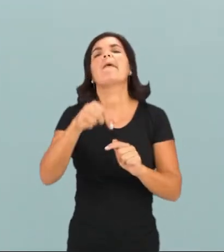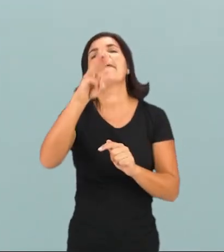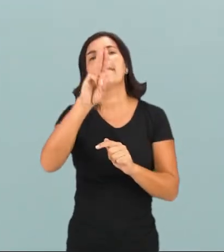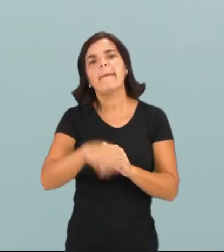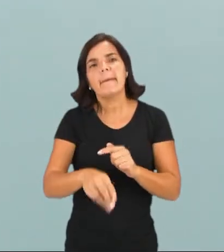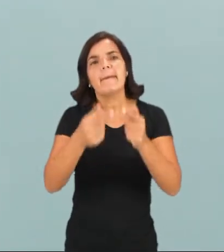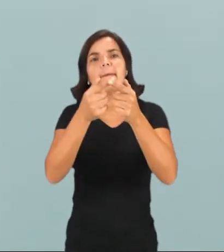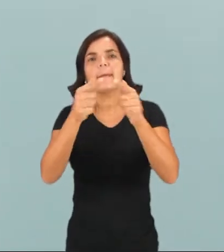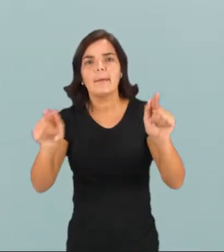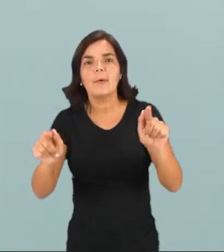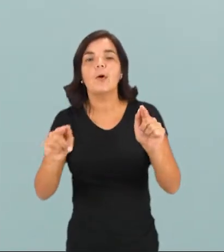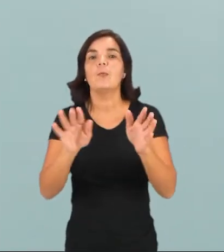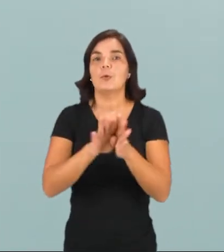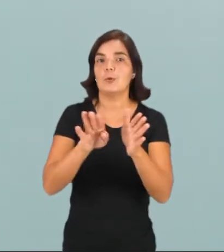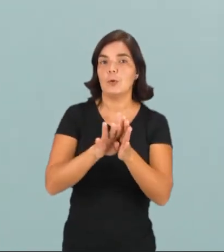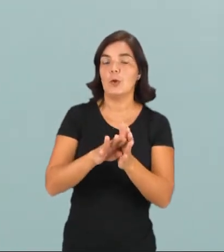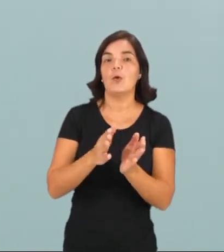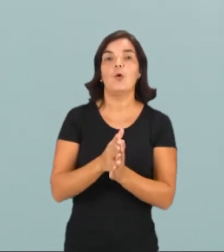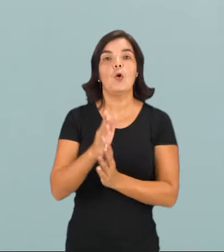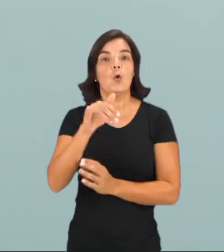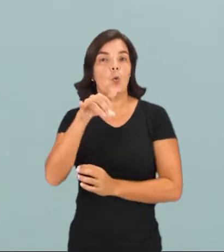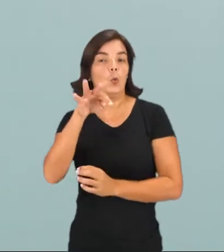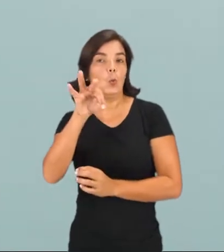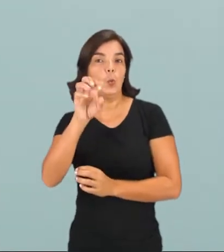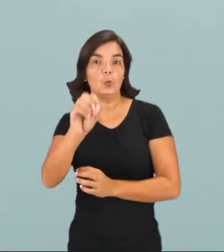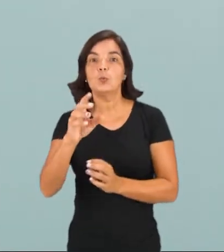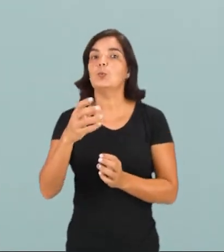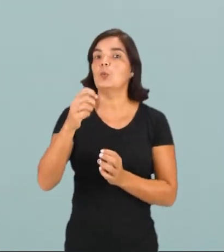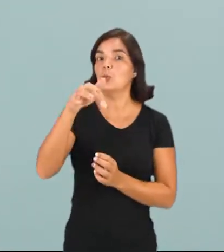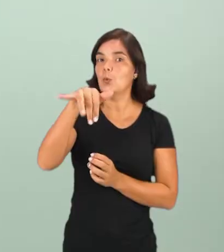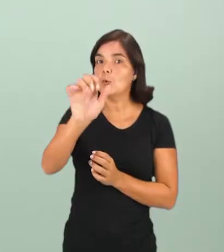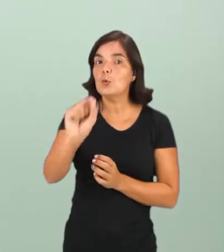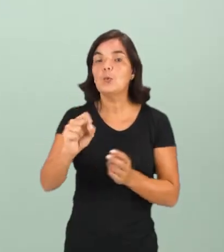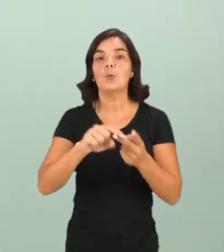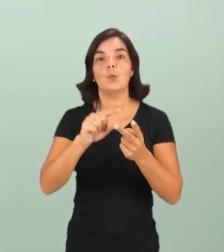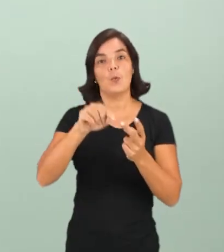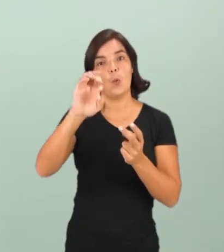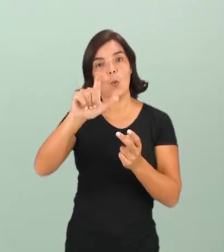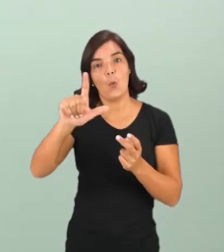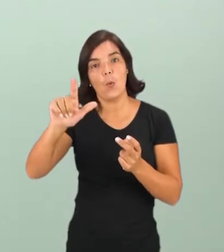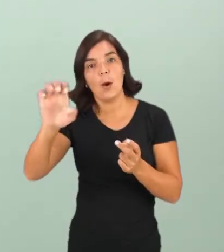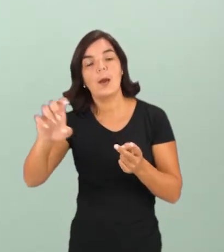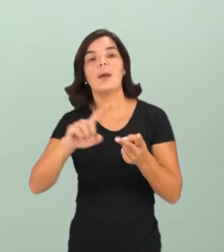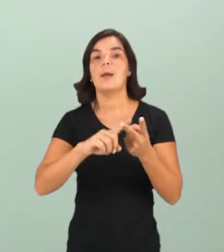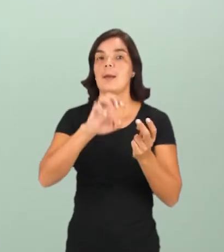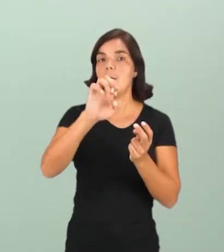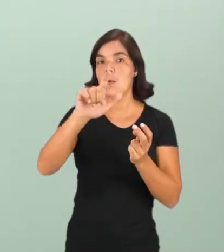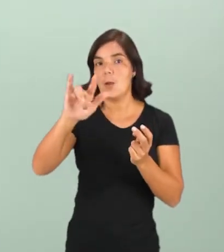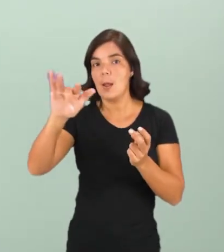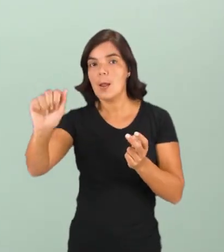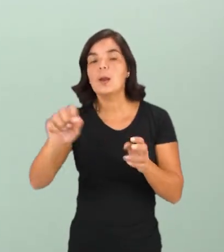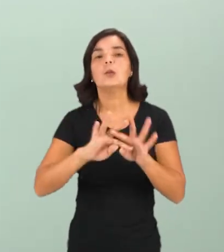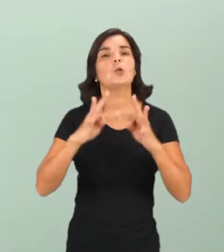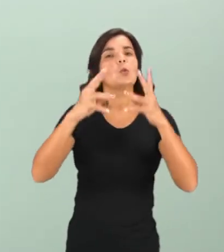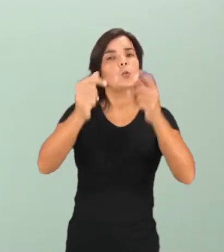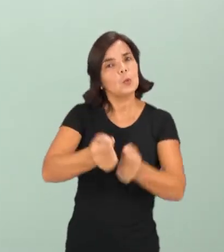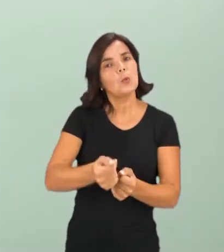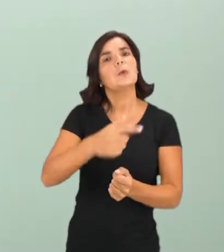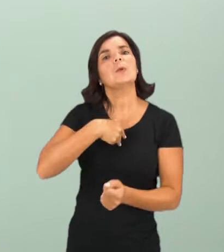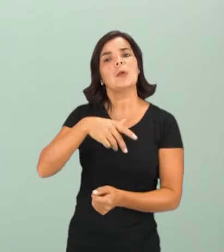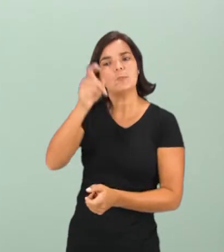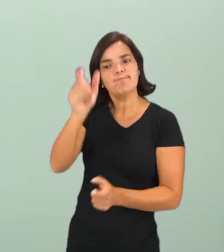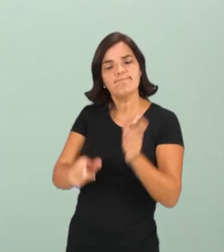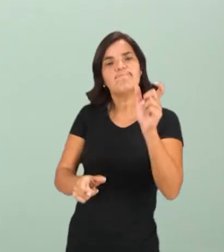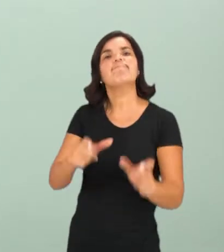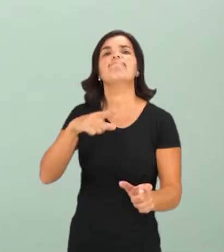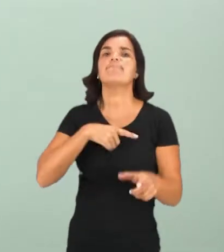pessoas gramaticais? O yo, que sou eu, o tu, o ele, o elha, enfim, todas as pessoas elas terão